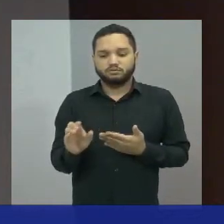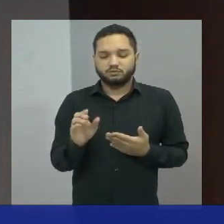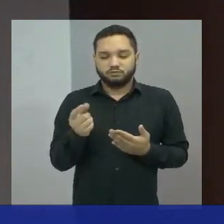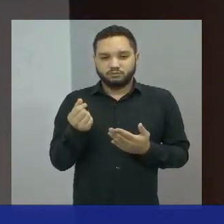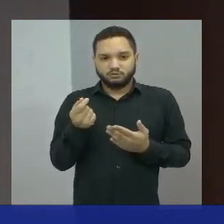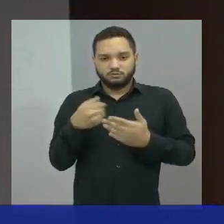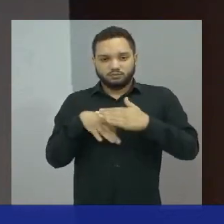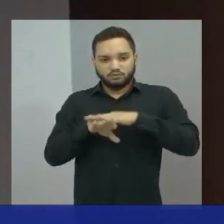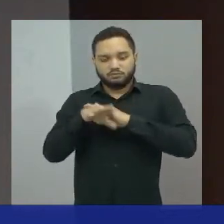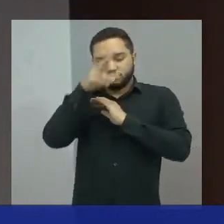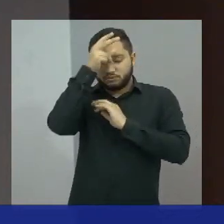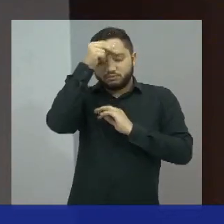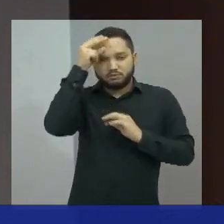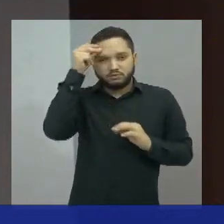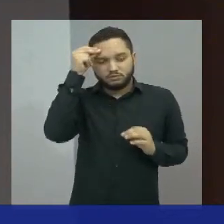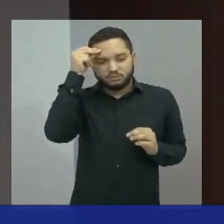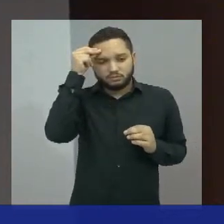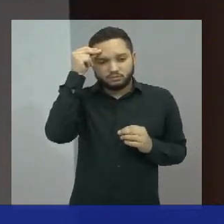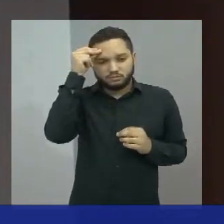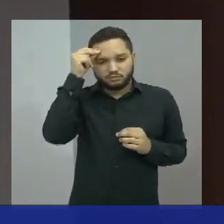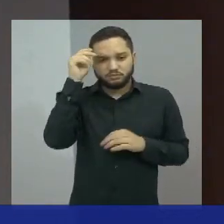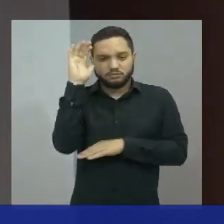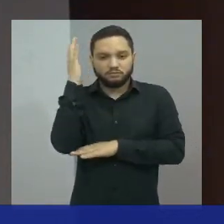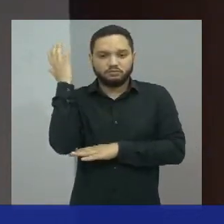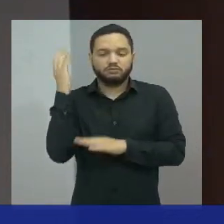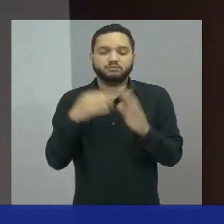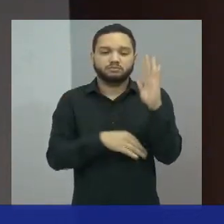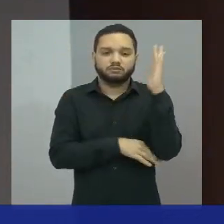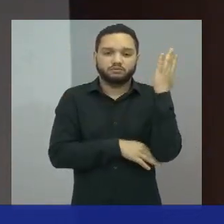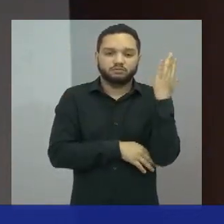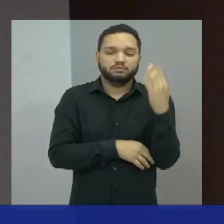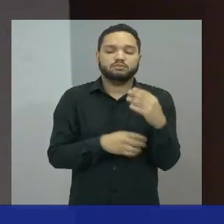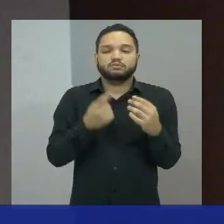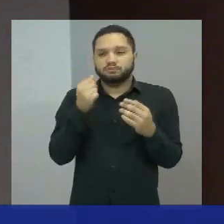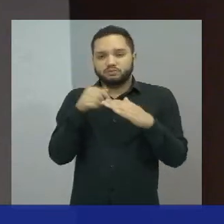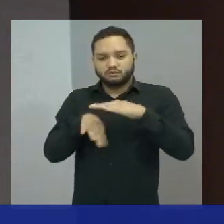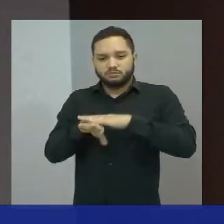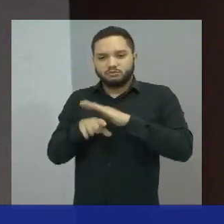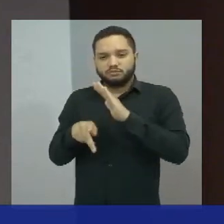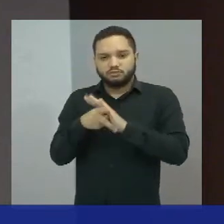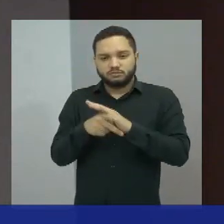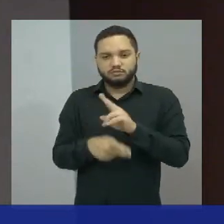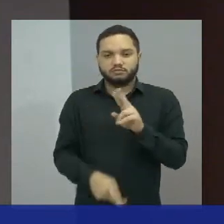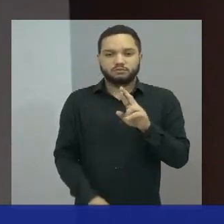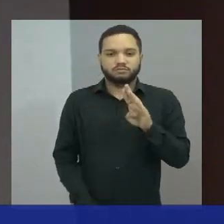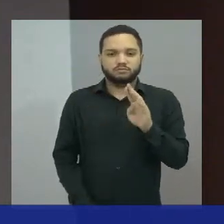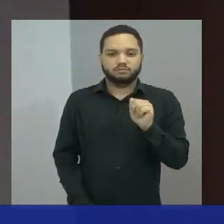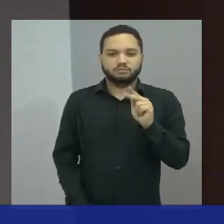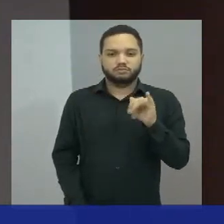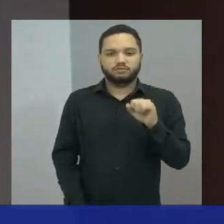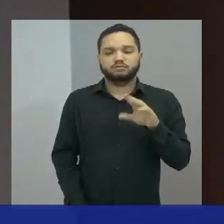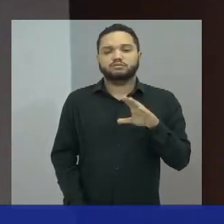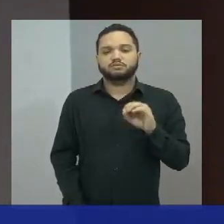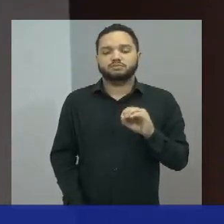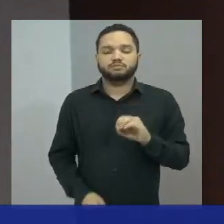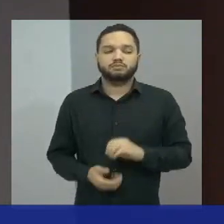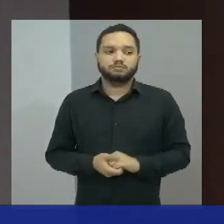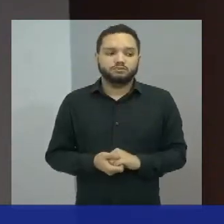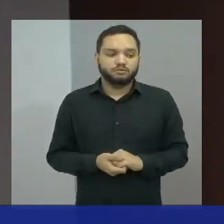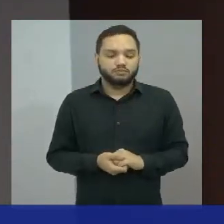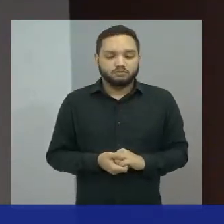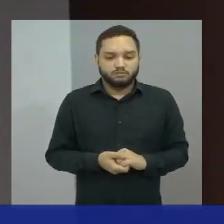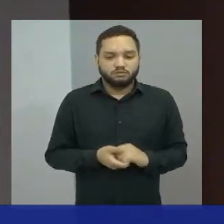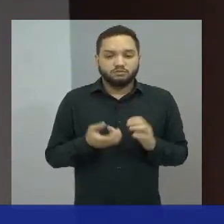Fundo Municipal do Meio Ambiente, e o Fundurb, que é o Fundo Municipal de Urbanismo. E aí,